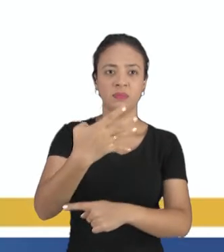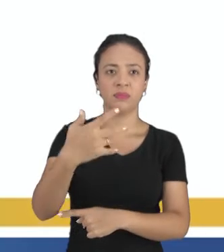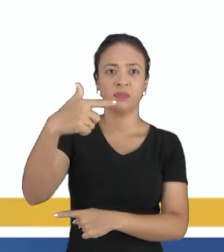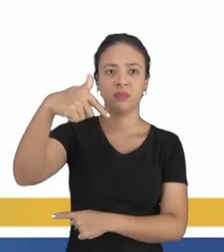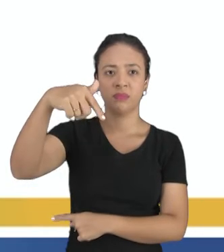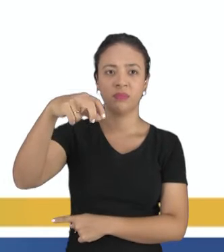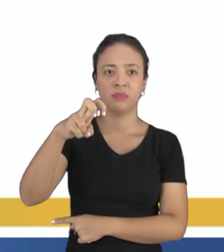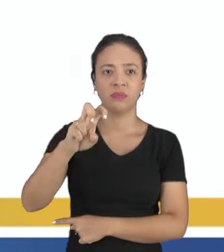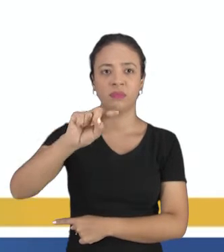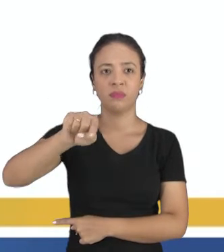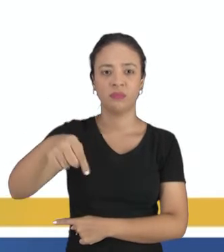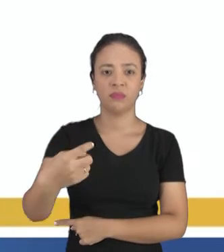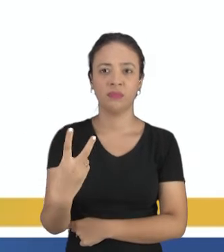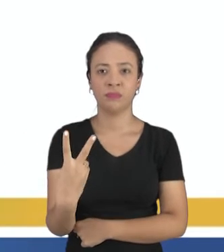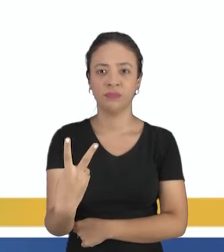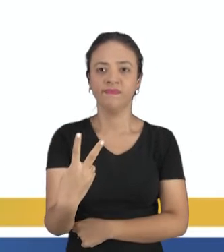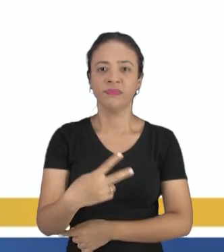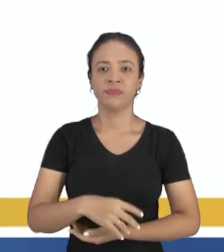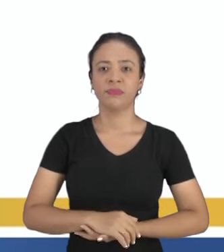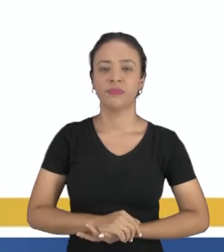336 por